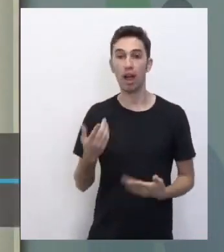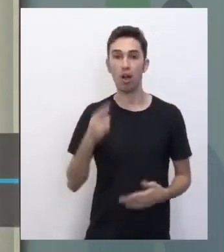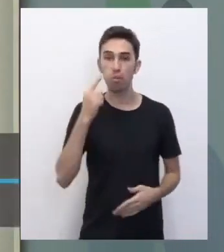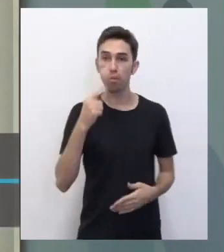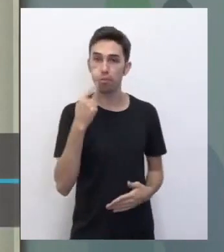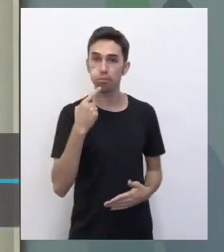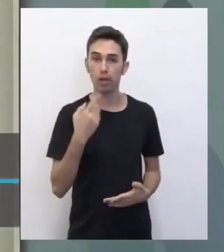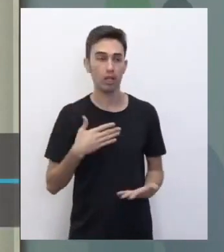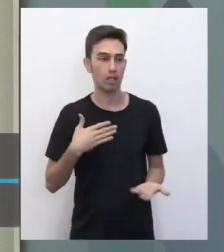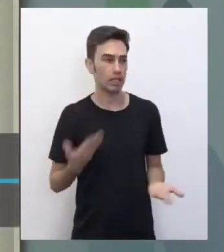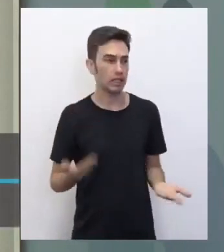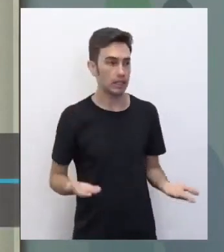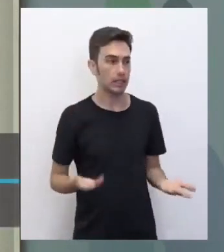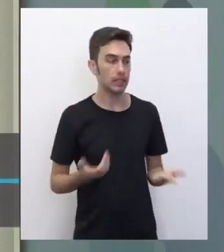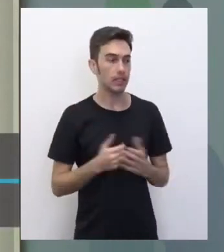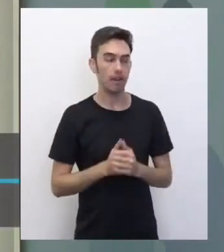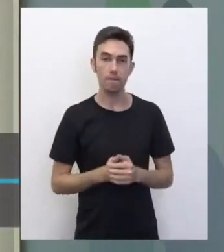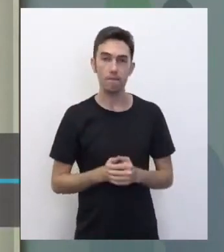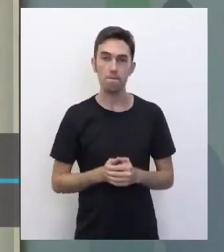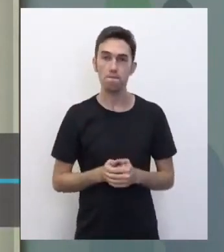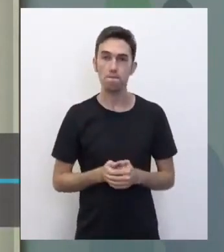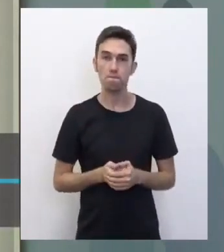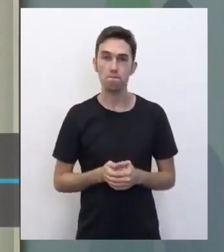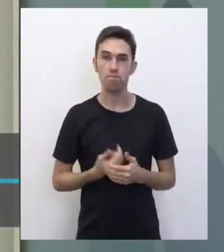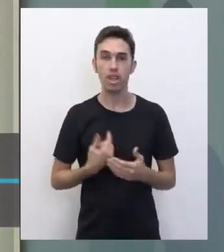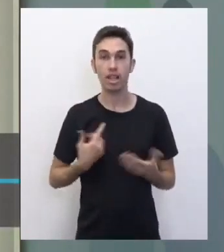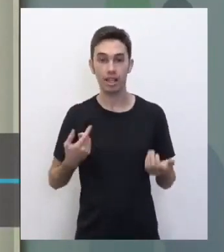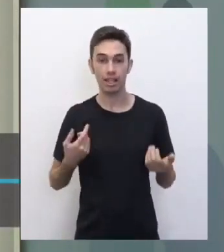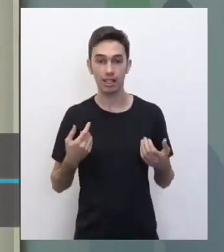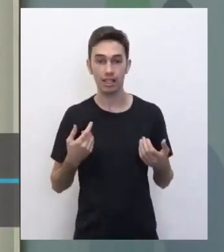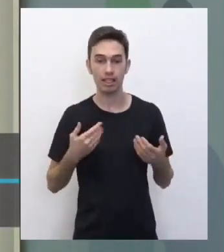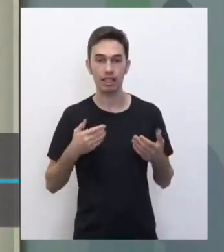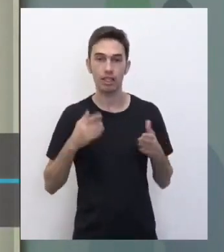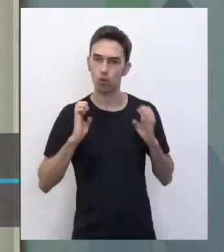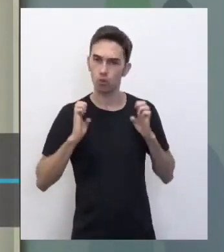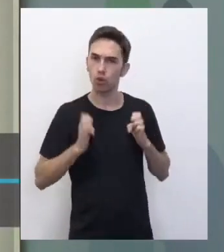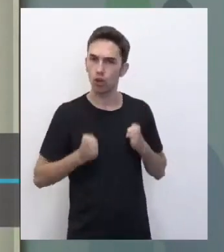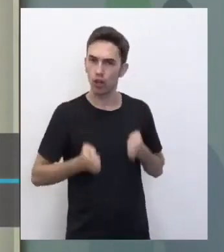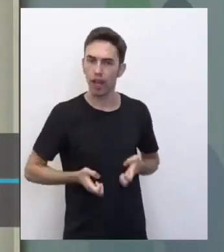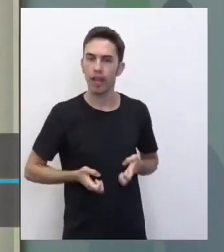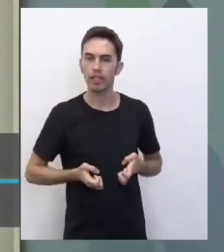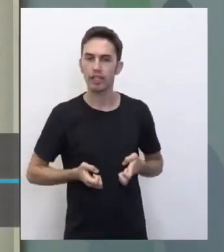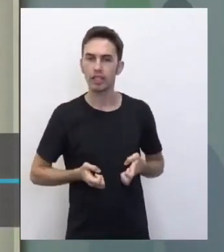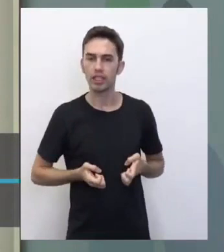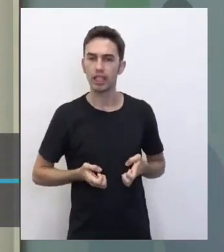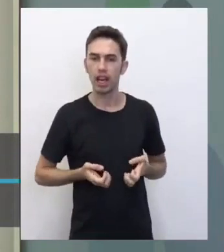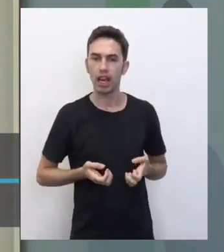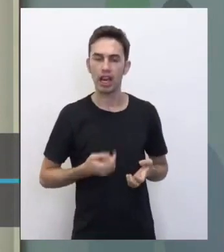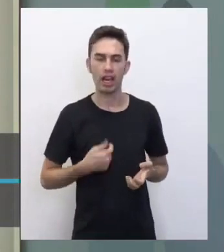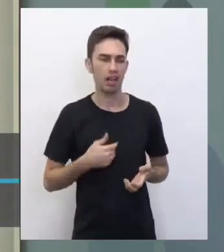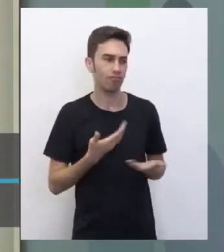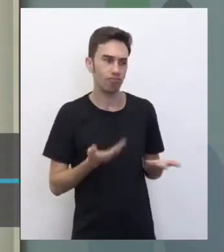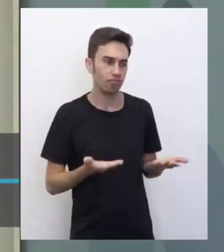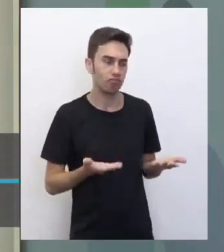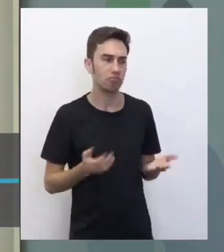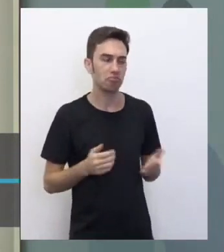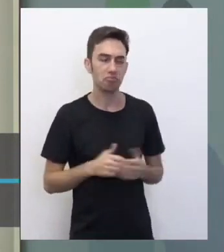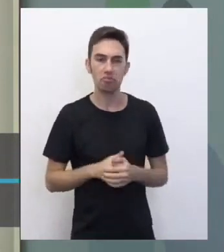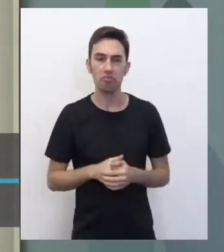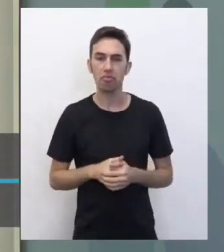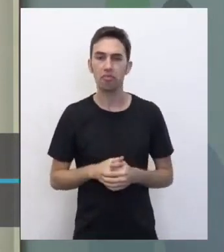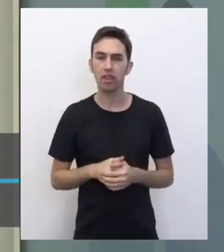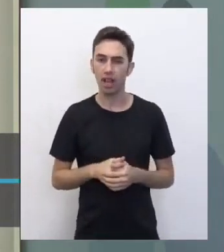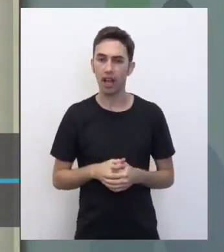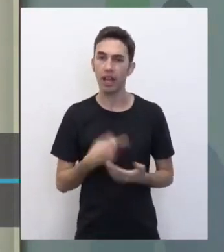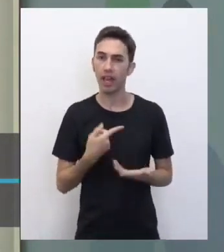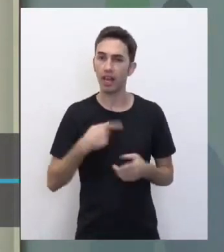totalmente está totalmente inserido no uso da ética, quando ele não conta isso para o juiz ou para qualquer outra pessoa, porque